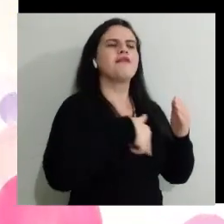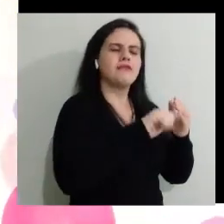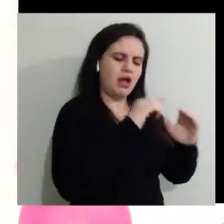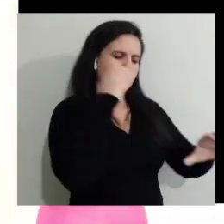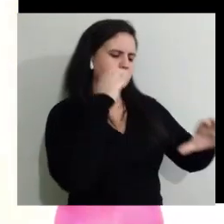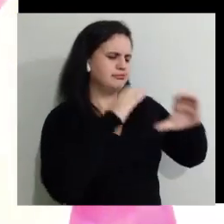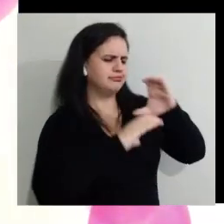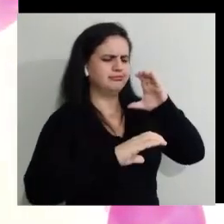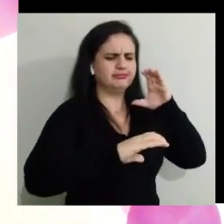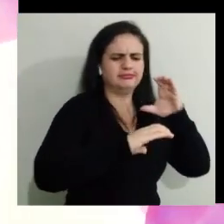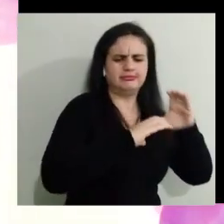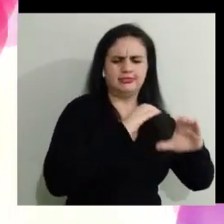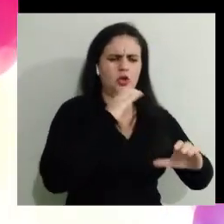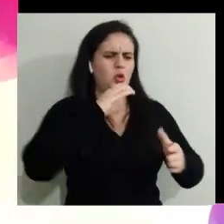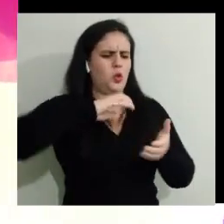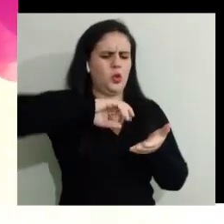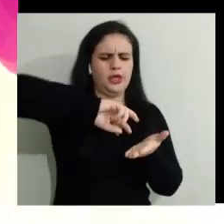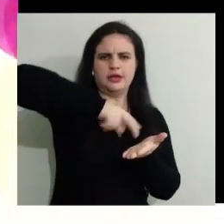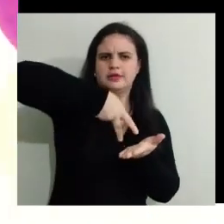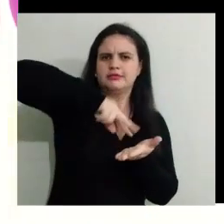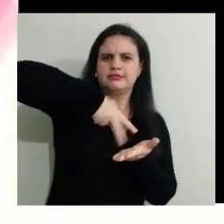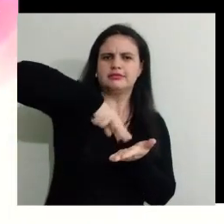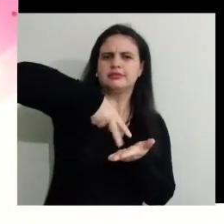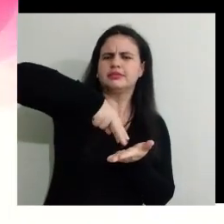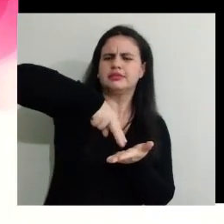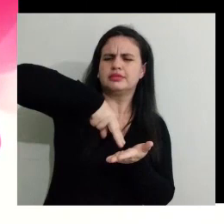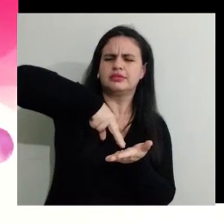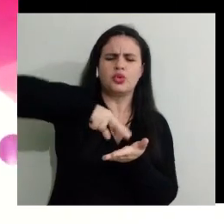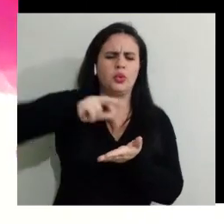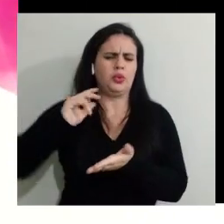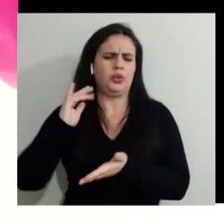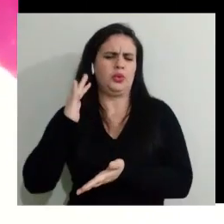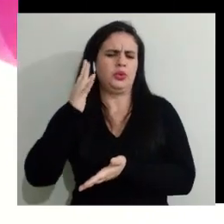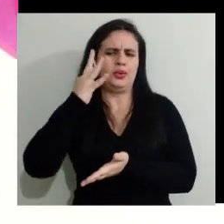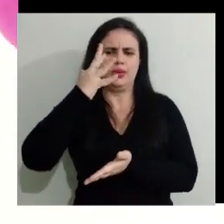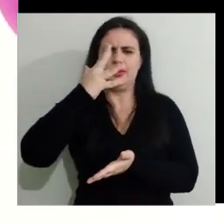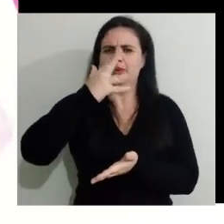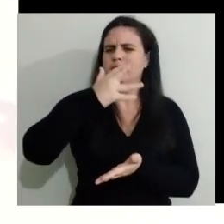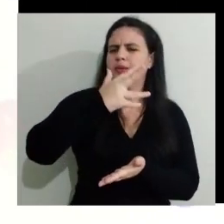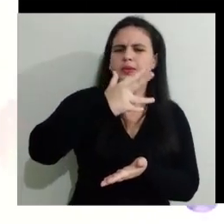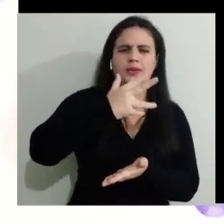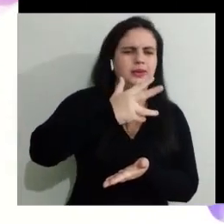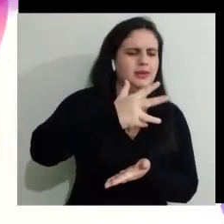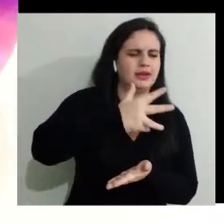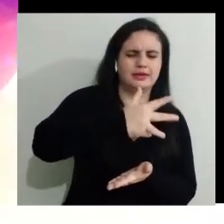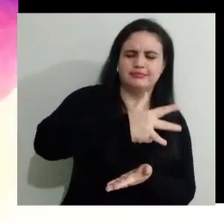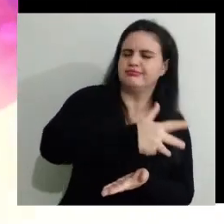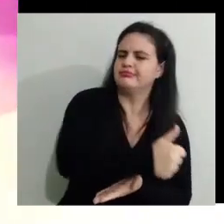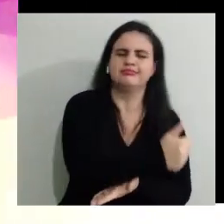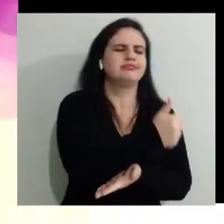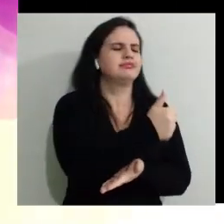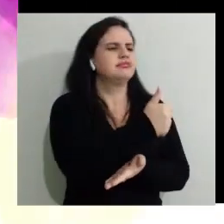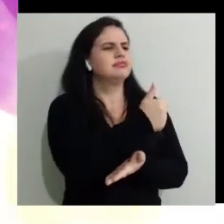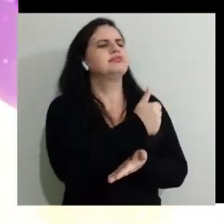cantou a noite toda e rebolou até